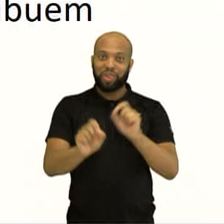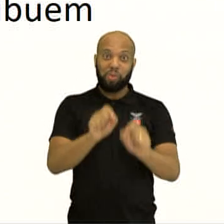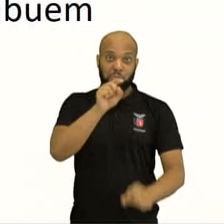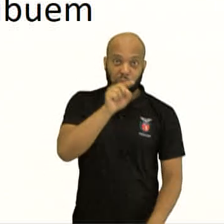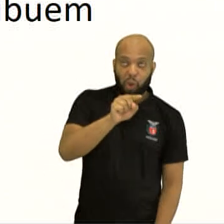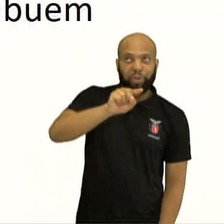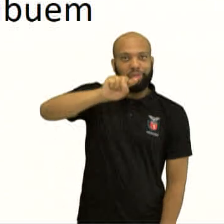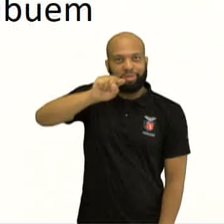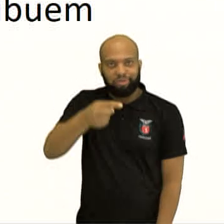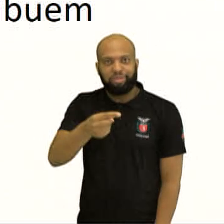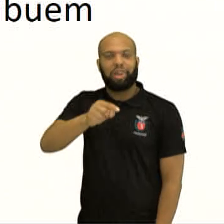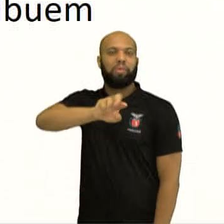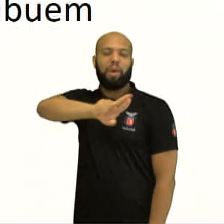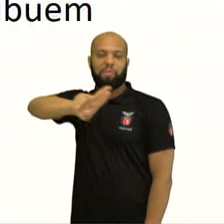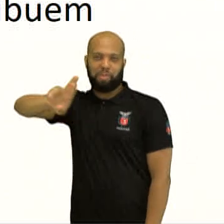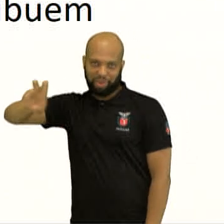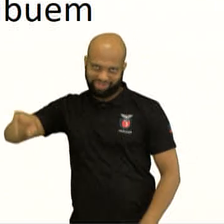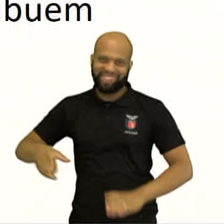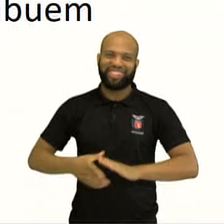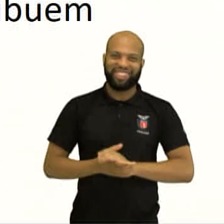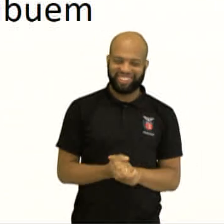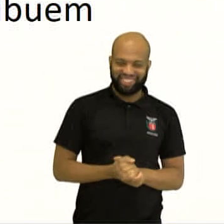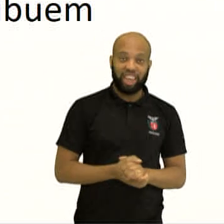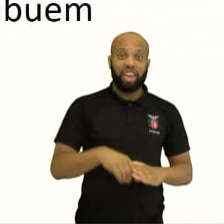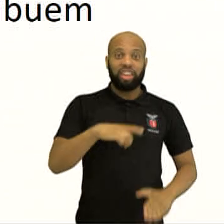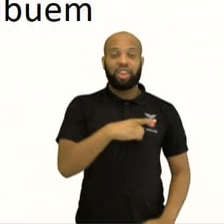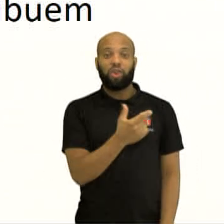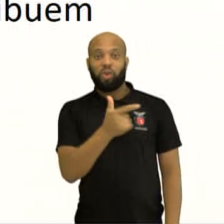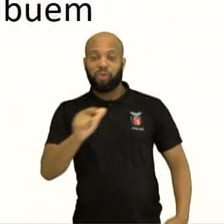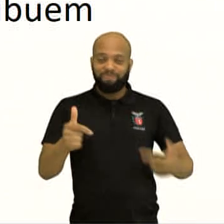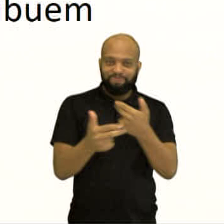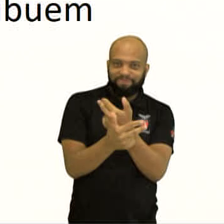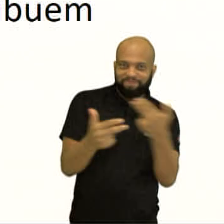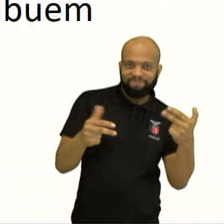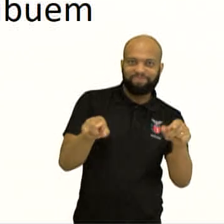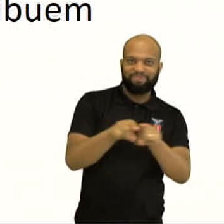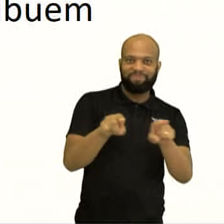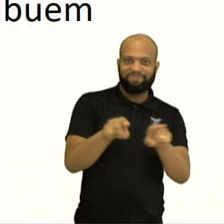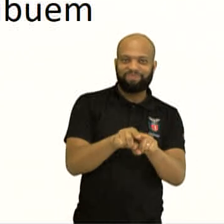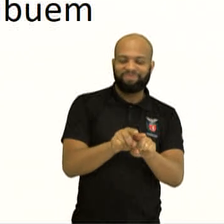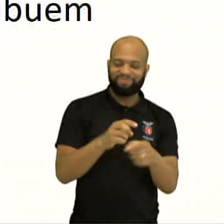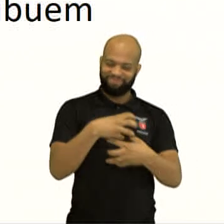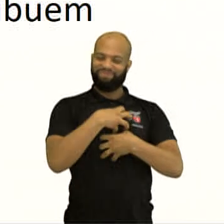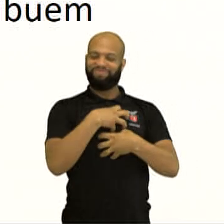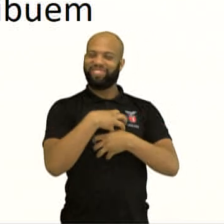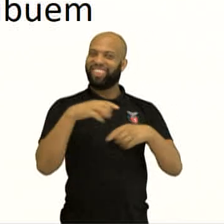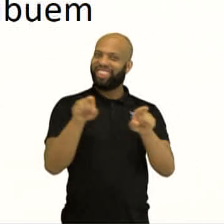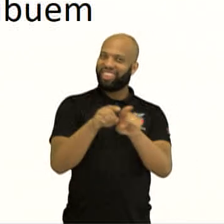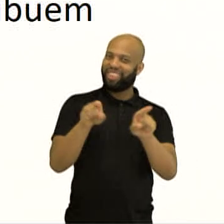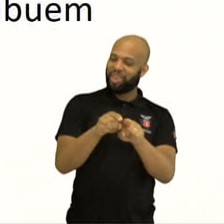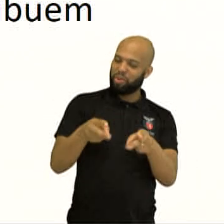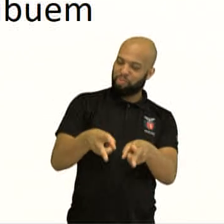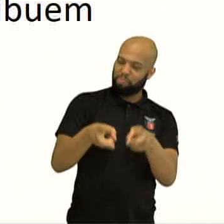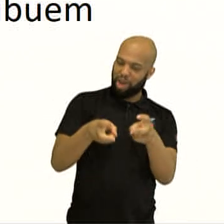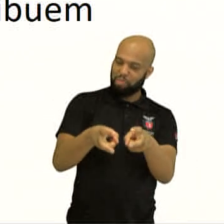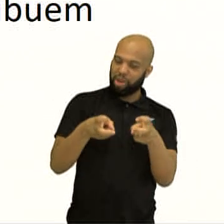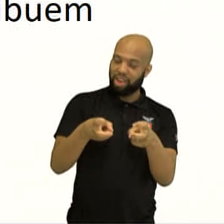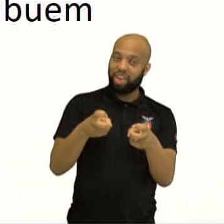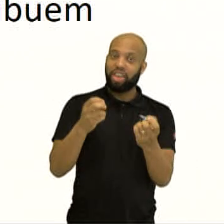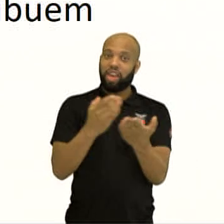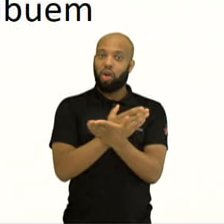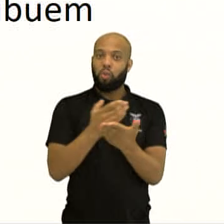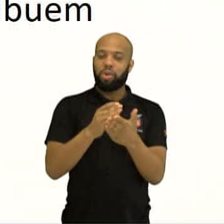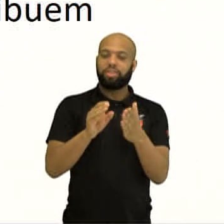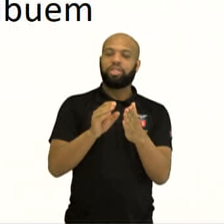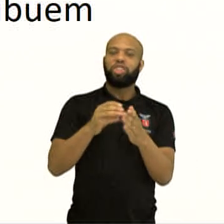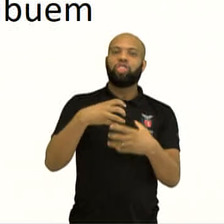pontuação, né? Outras notações também que efeito de sentido dão e a exploração de recursos morfossintáticos,